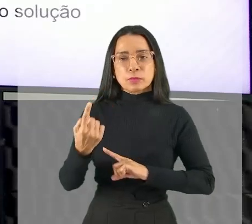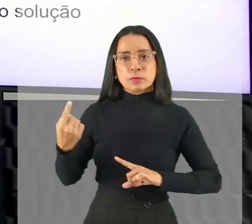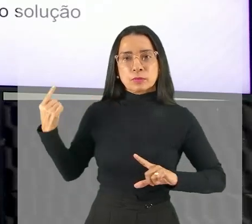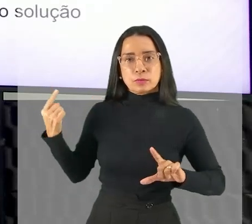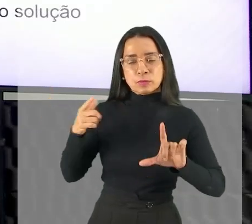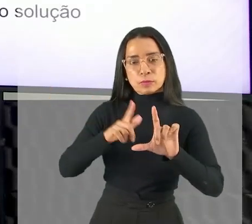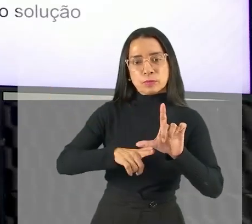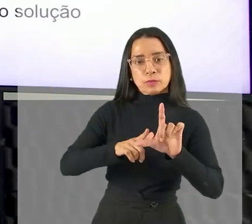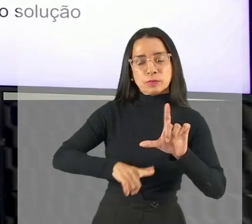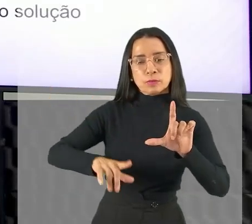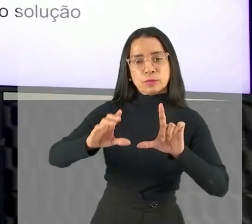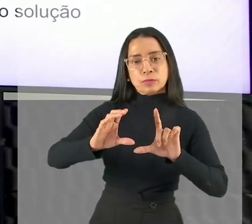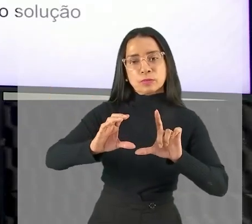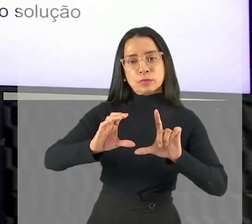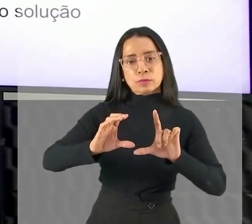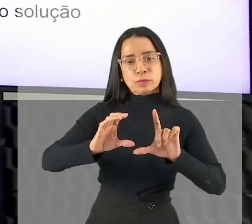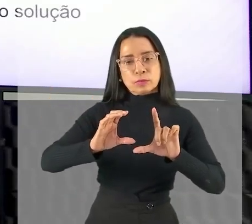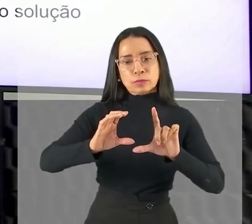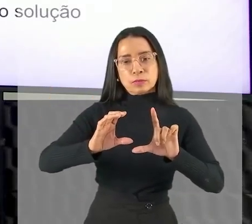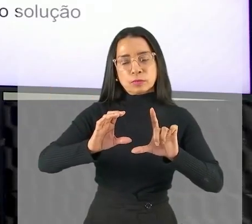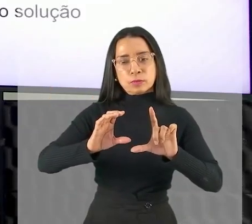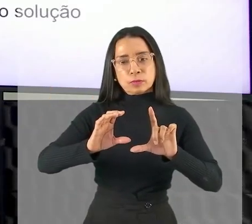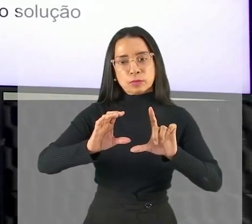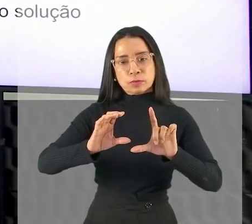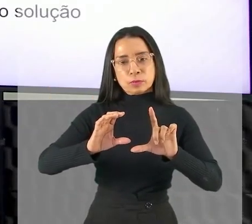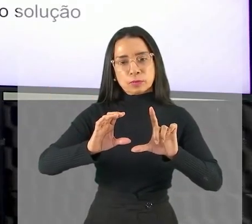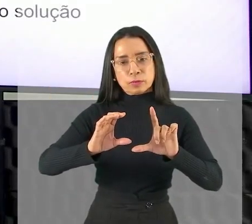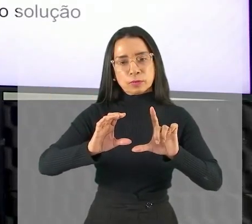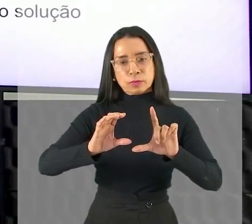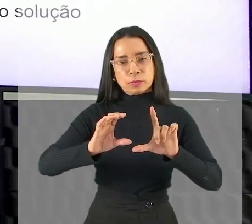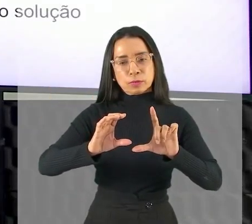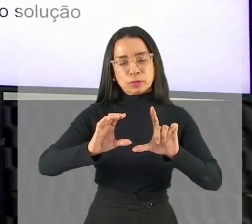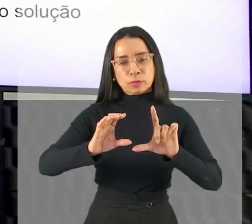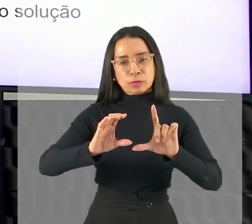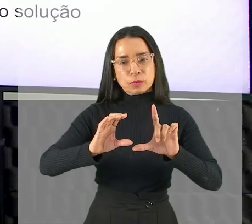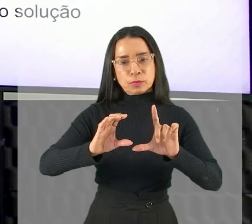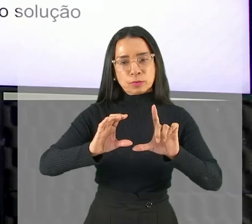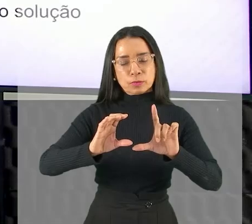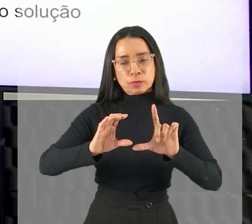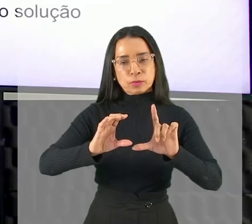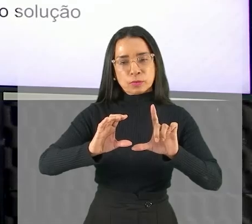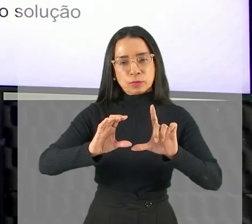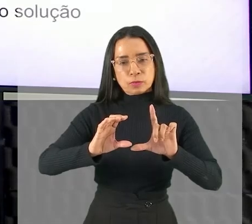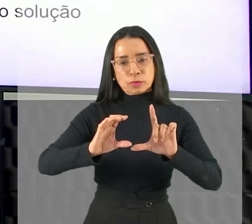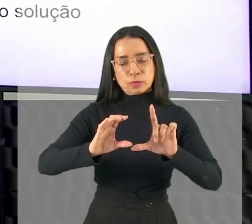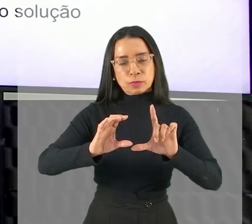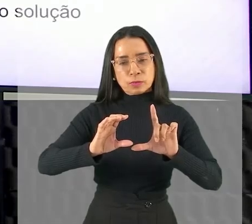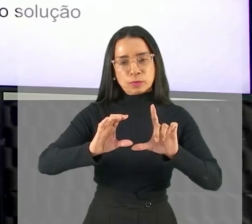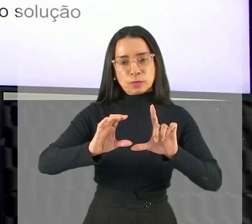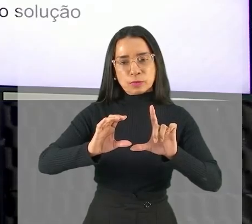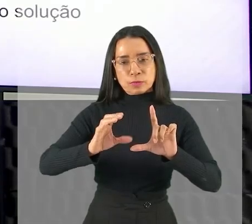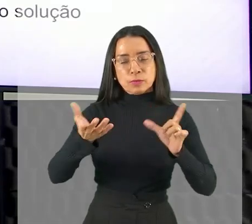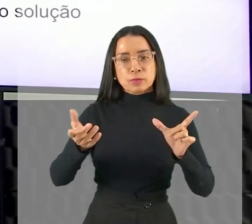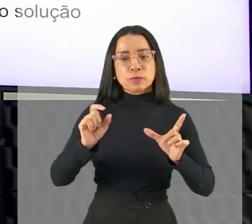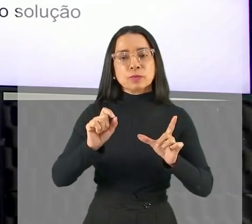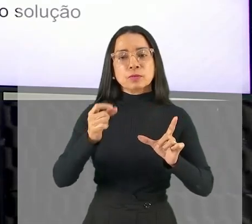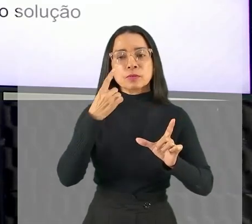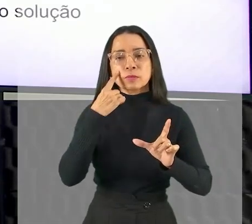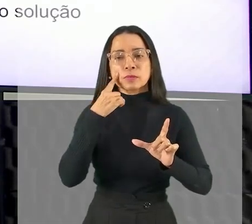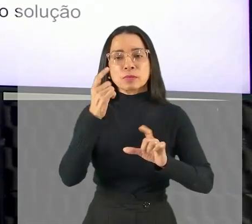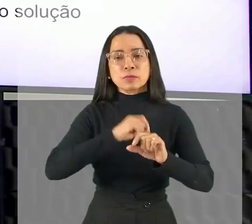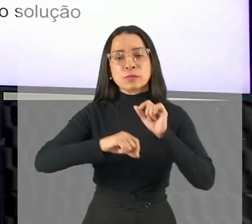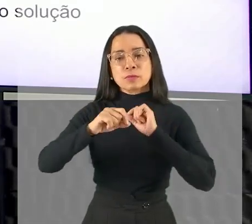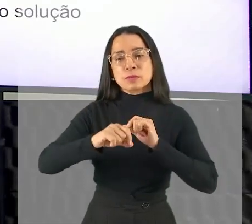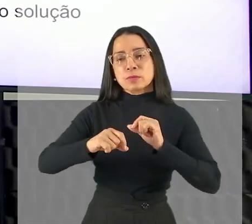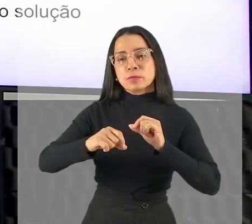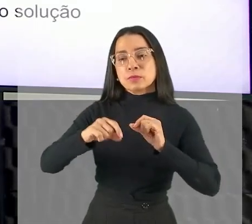Alternativa C, o descontrole das emoções provocadas pela autopiedade. Será que a gente vê isso nas passagens dos